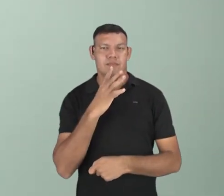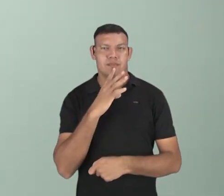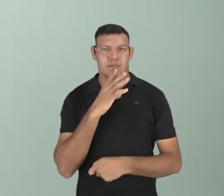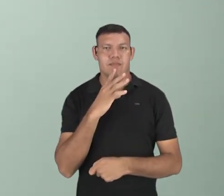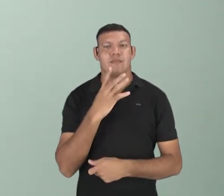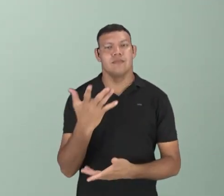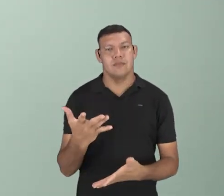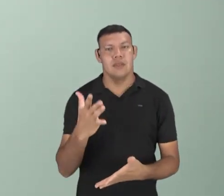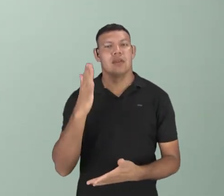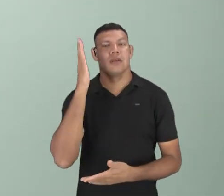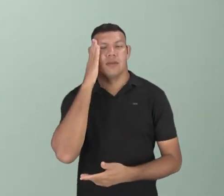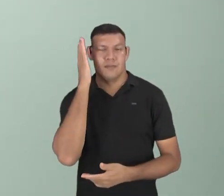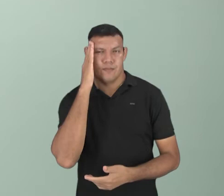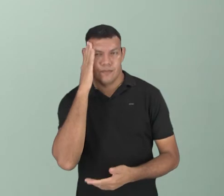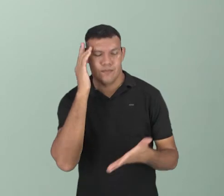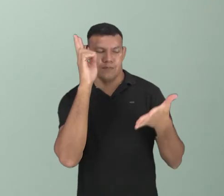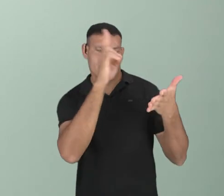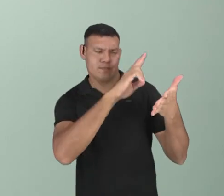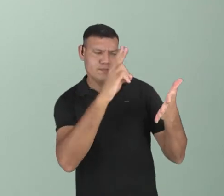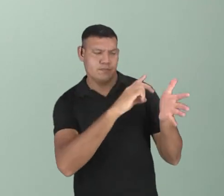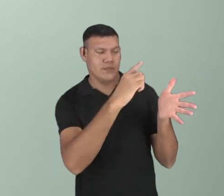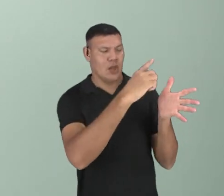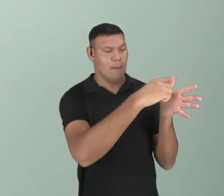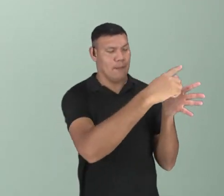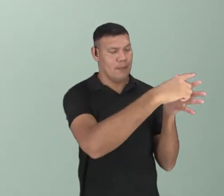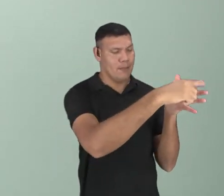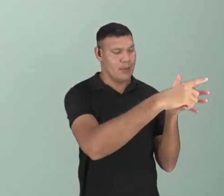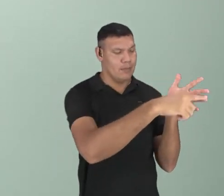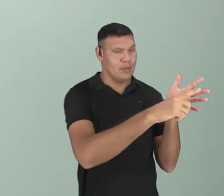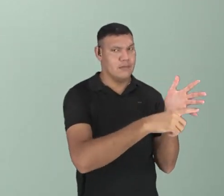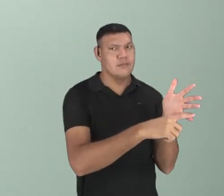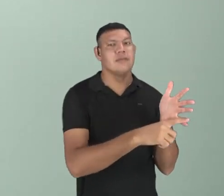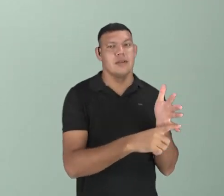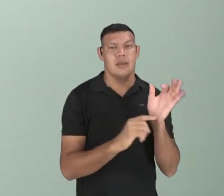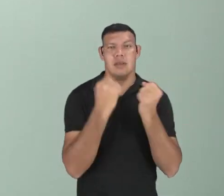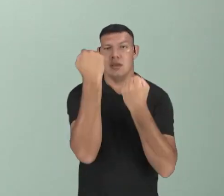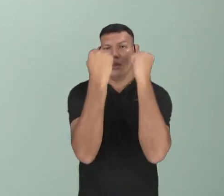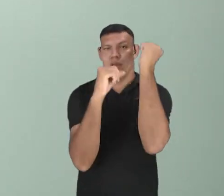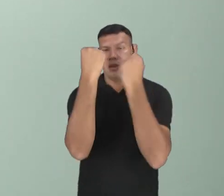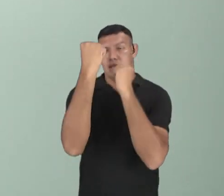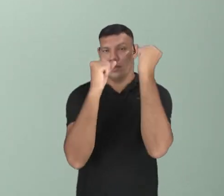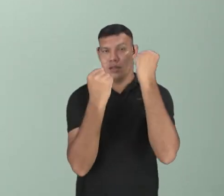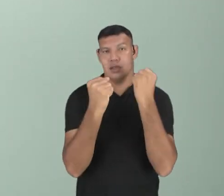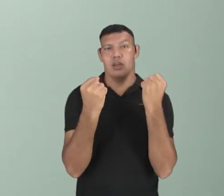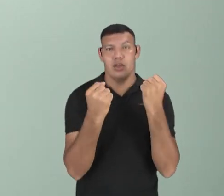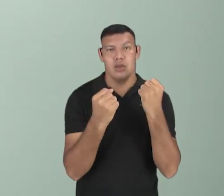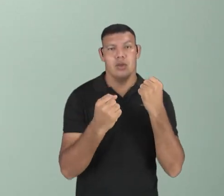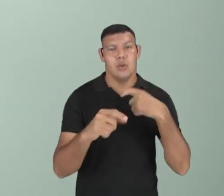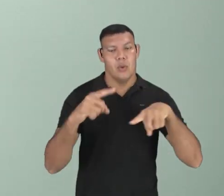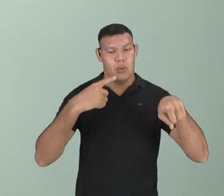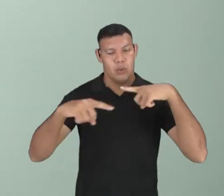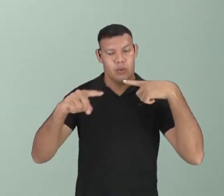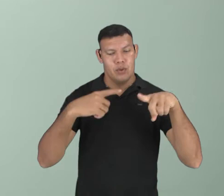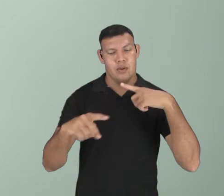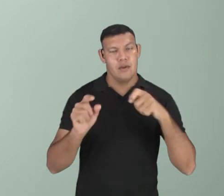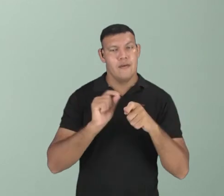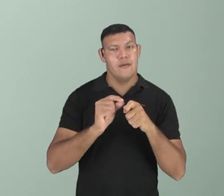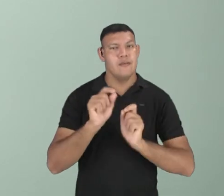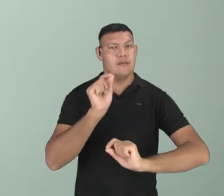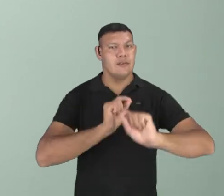precisava saber ler as partituras musicais O que que a indústria fonográfica faz hein e ela consegue